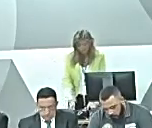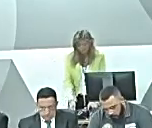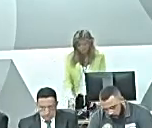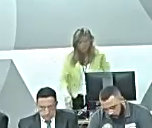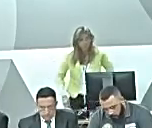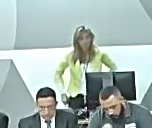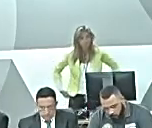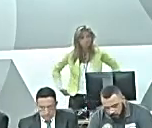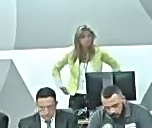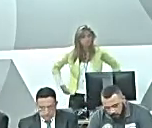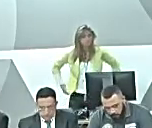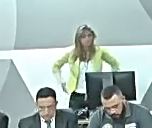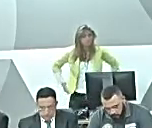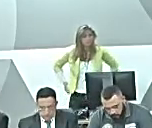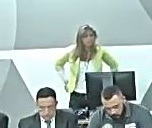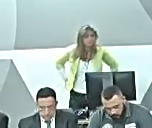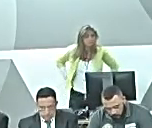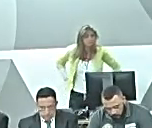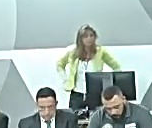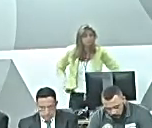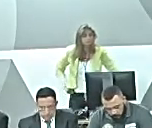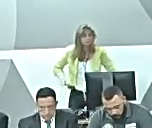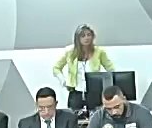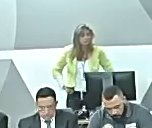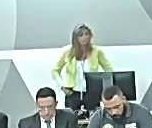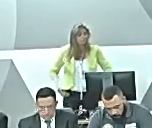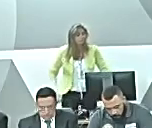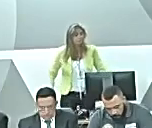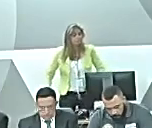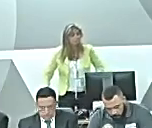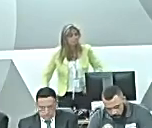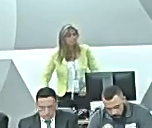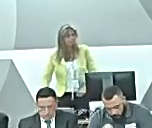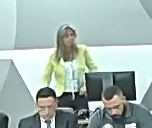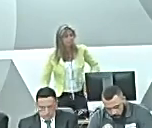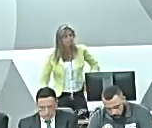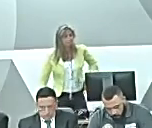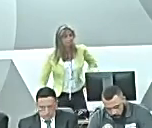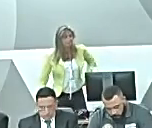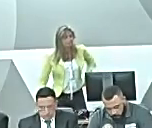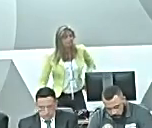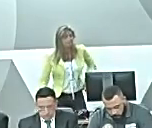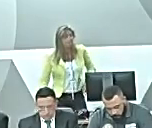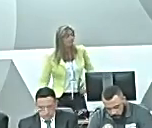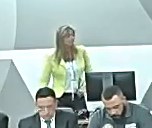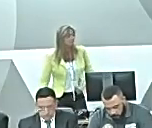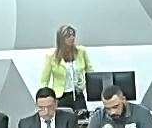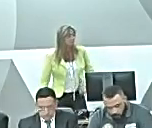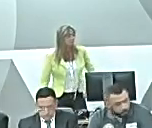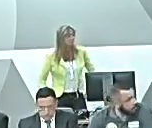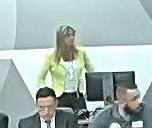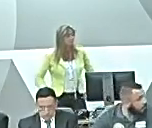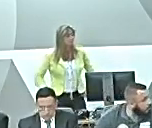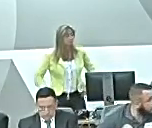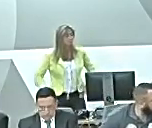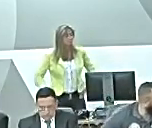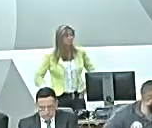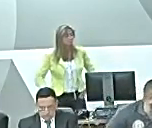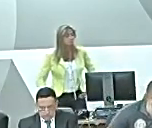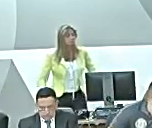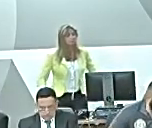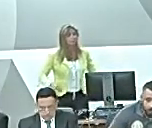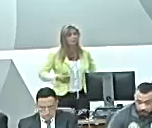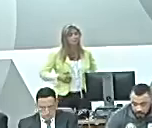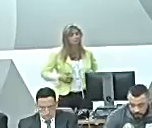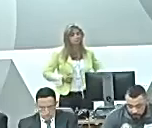e eu sou o regimento a lista objeto da audiência é faria questão fazia questão de fazer leitura para que